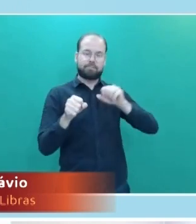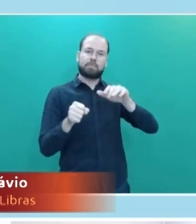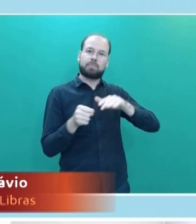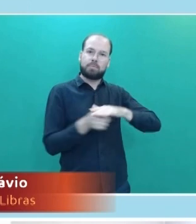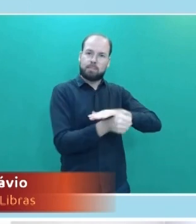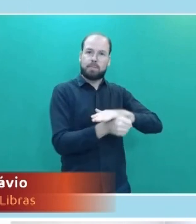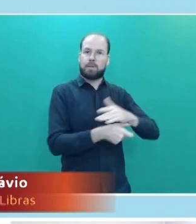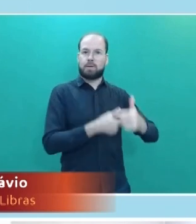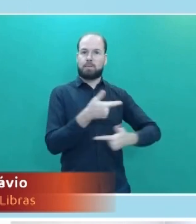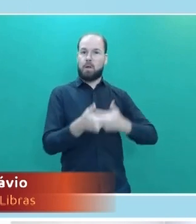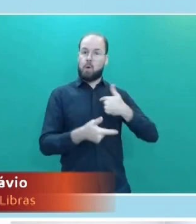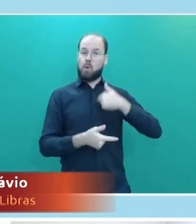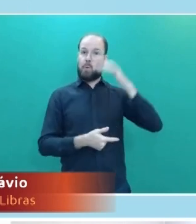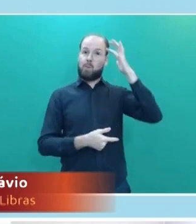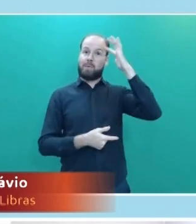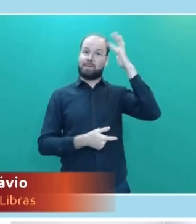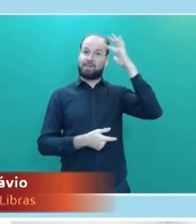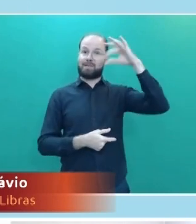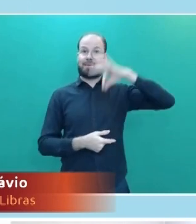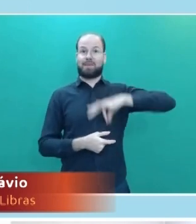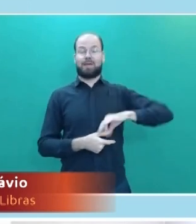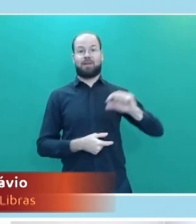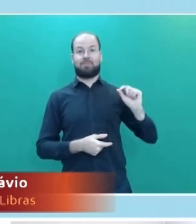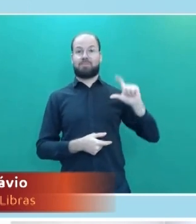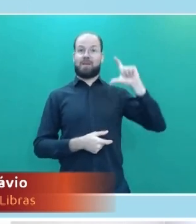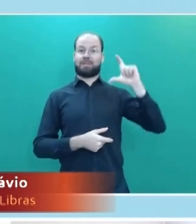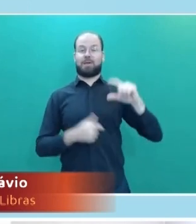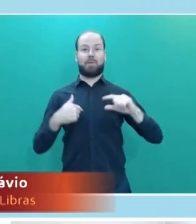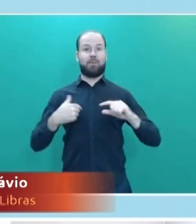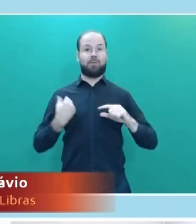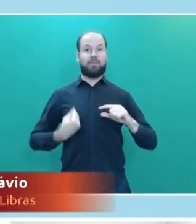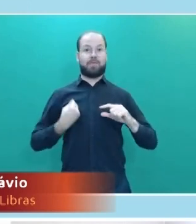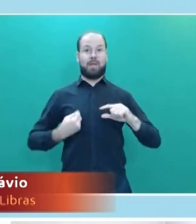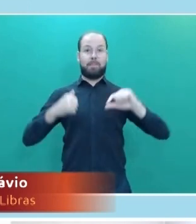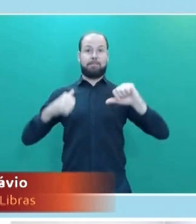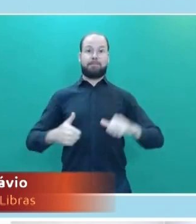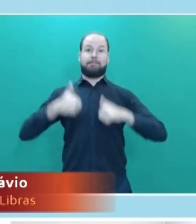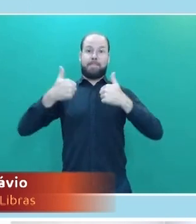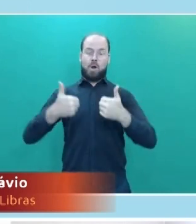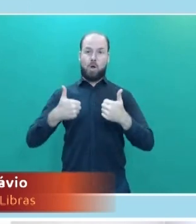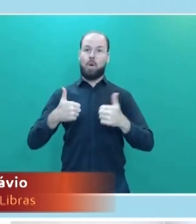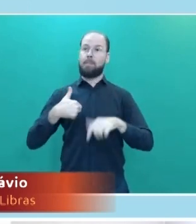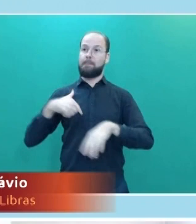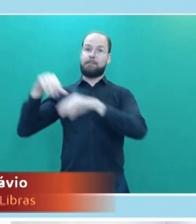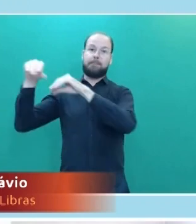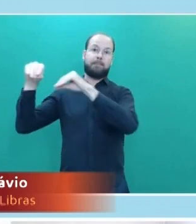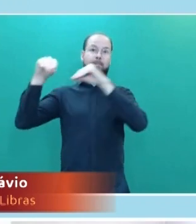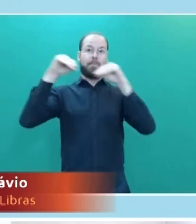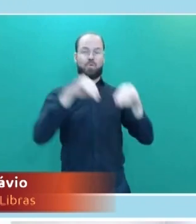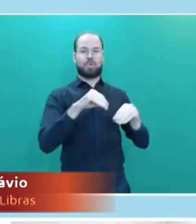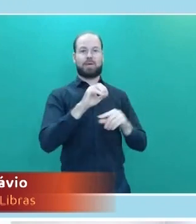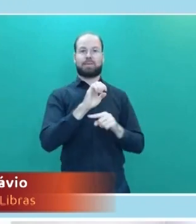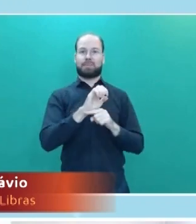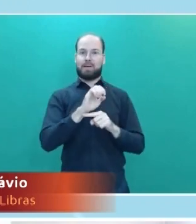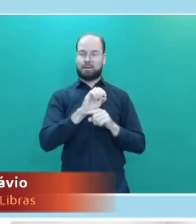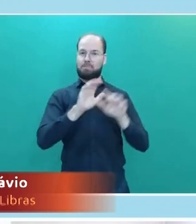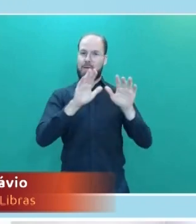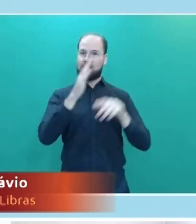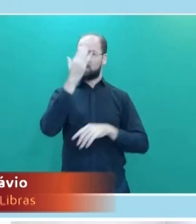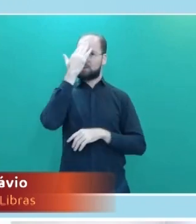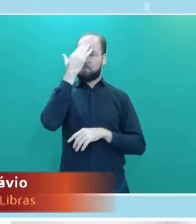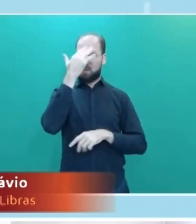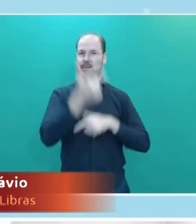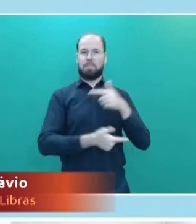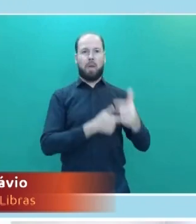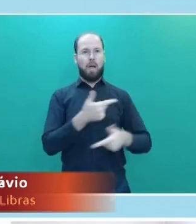vão ganhar mais, achando que vão melhorar um pouco de vida, então elas se propõem a mudar de estado, às vezes sabendo que vão trabalhar muito, em